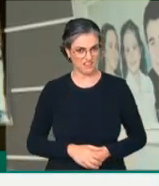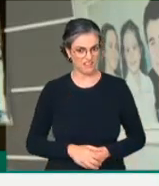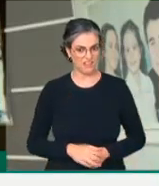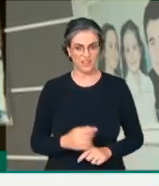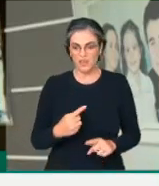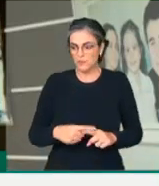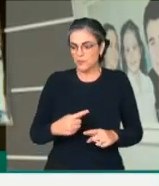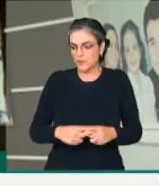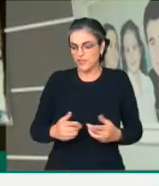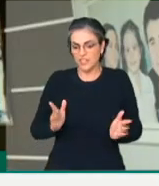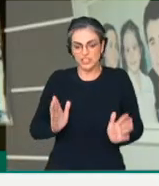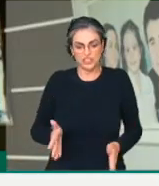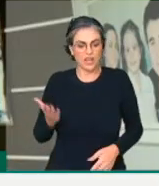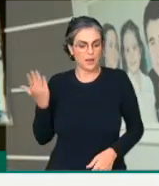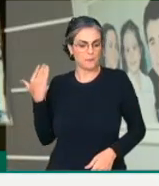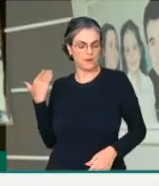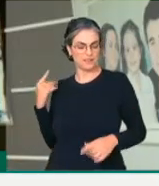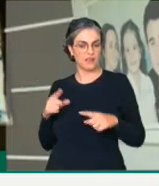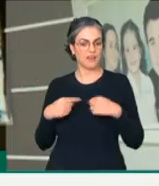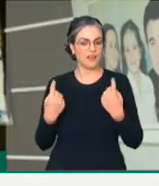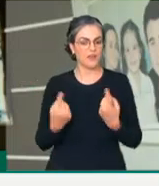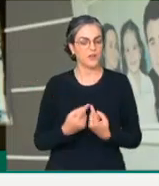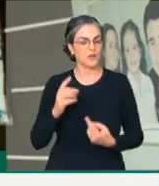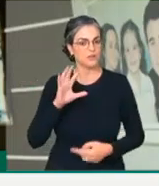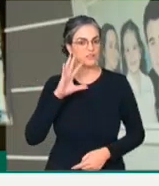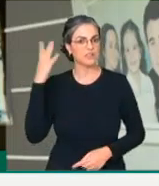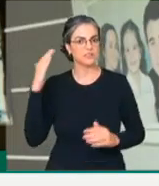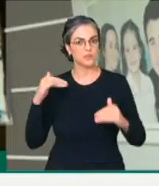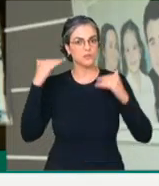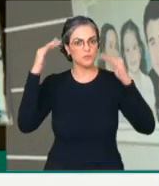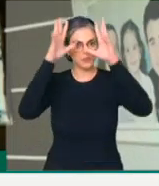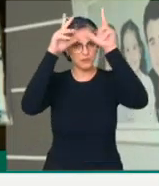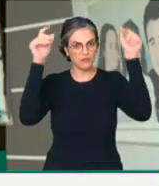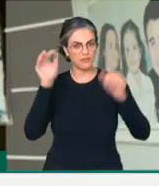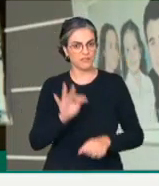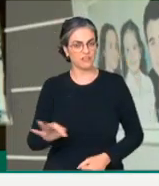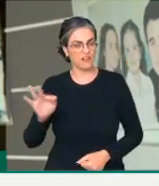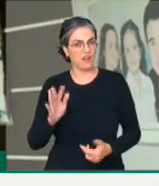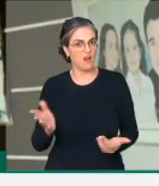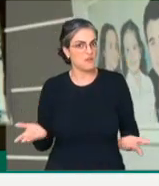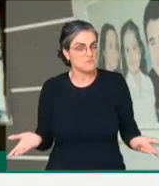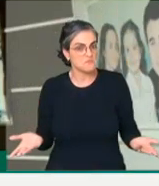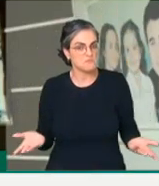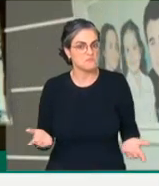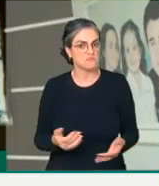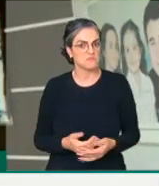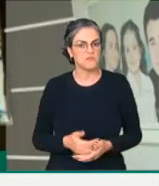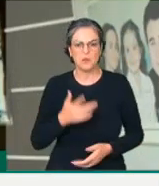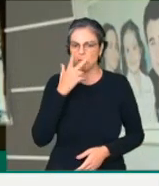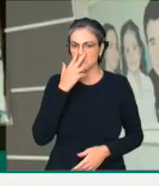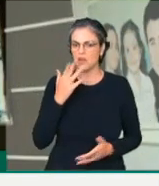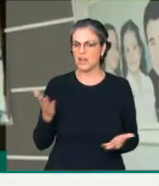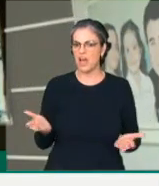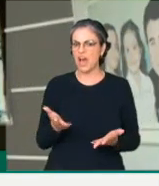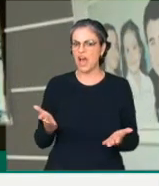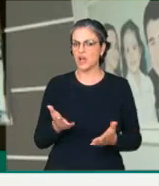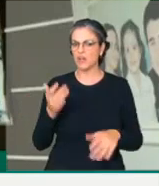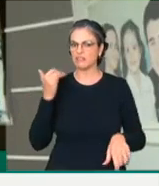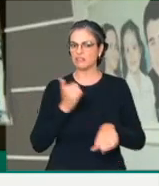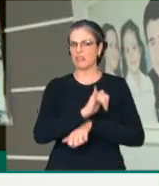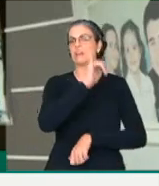que chancelamos a decisão do Supremo Tribunal Federal? Não será isso uma bola nas costas do Supremo